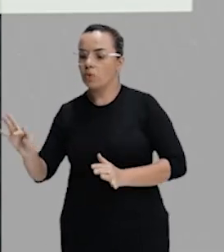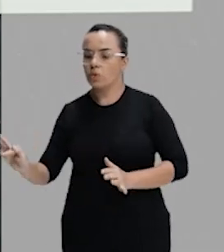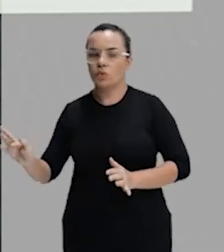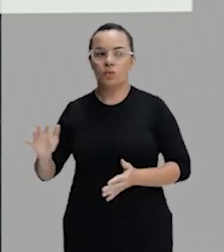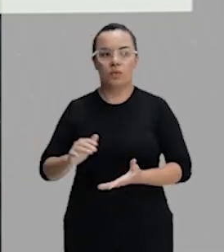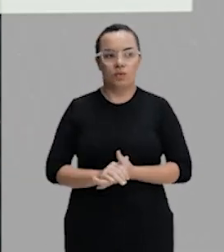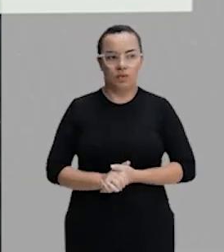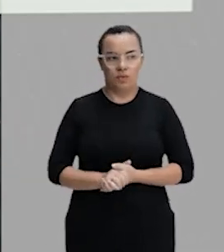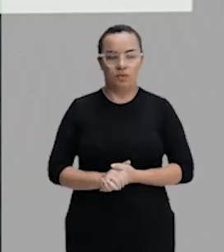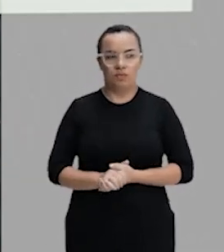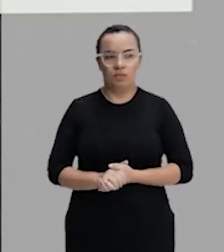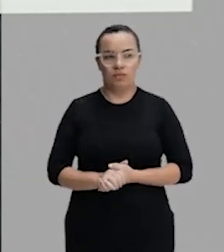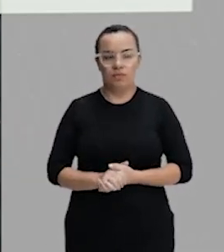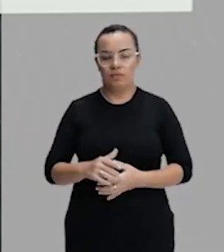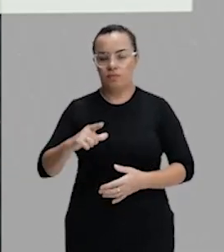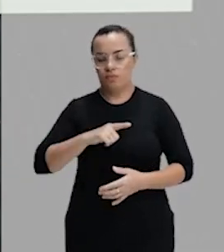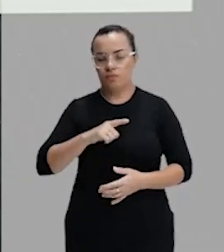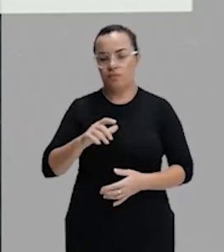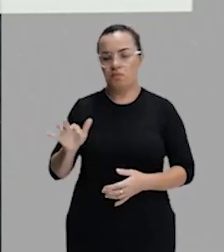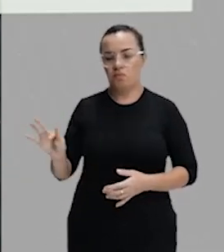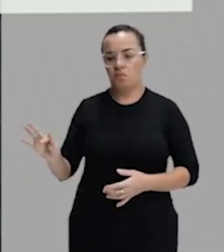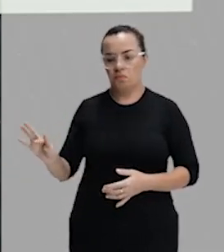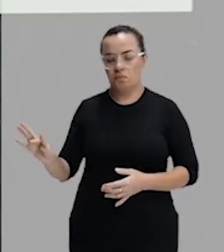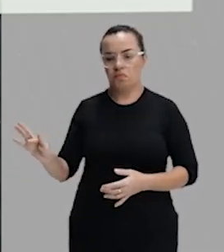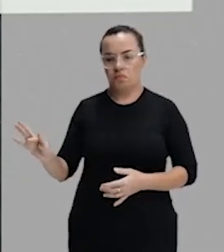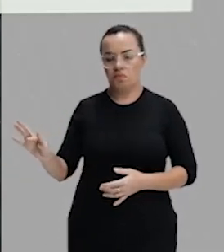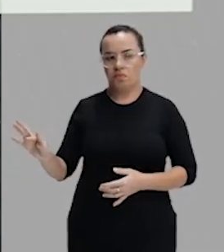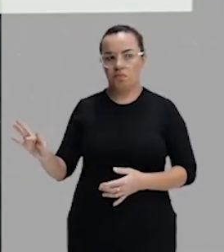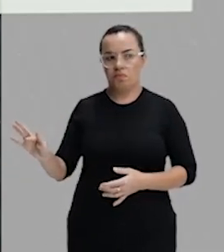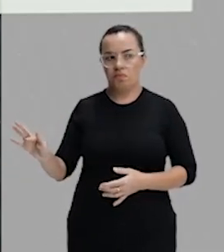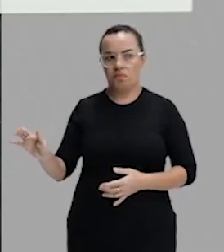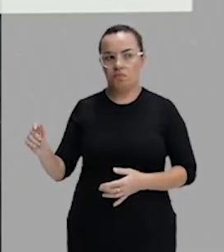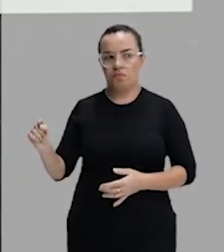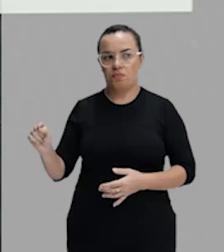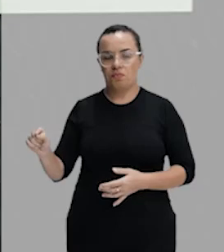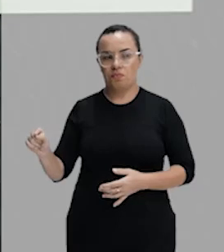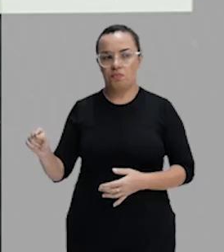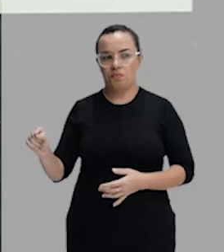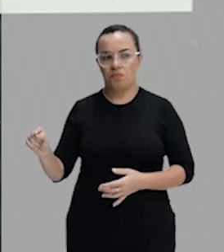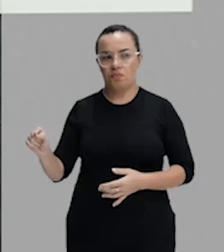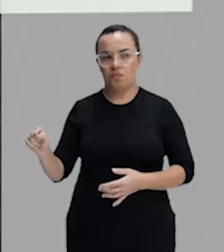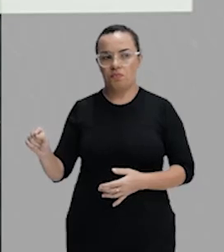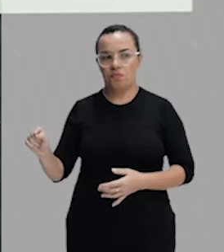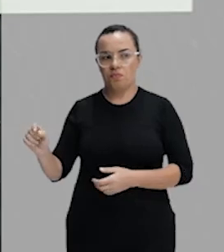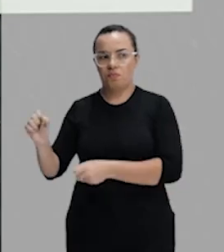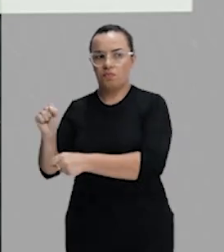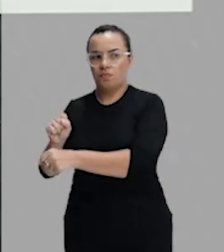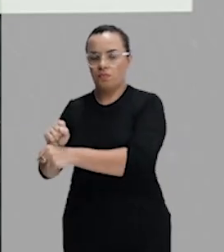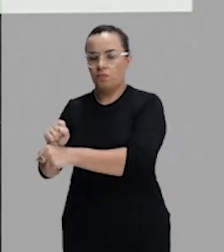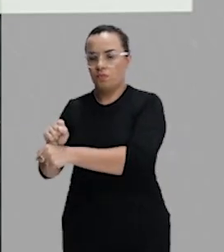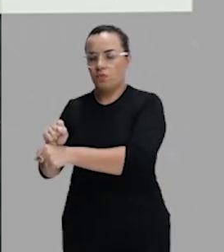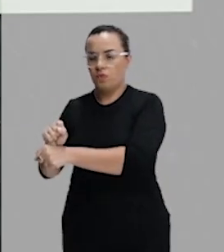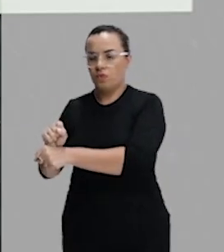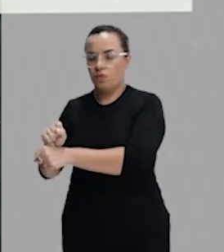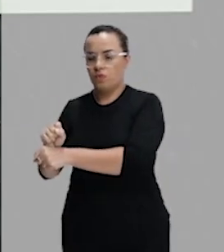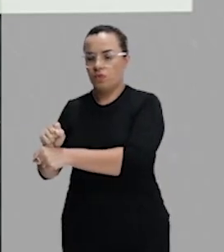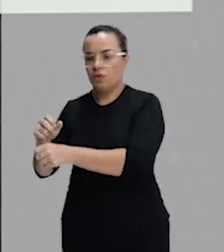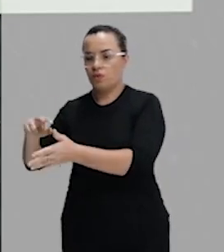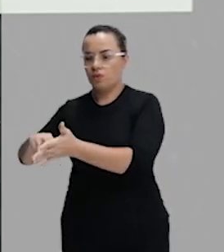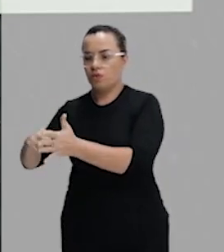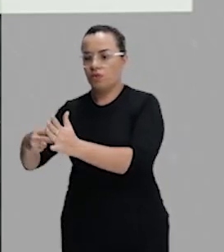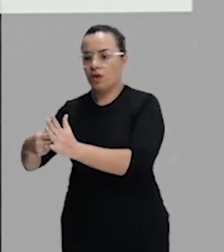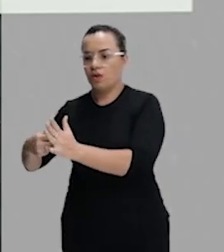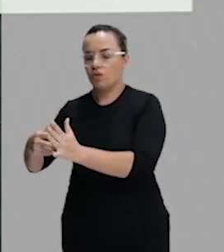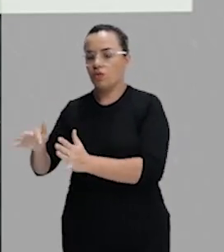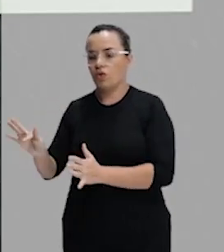tenho um ponto aqui fixo, F. Esse ponto fixo aqui, ele recebe o nome de foco,